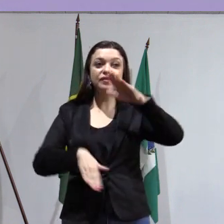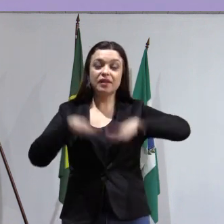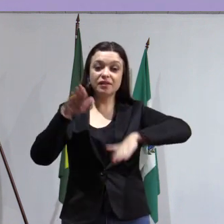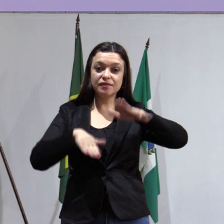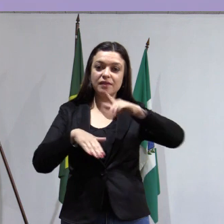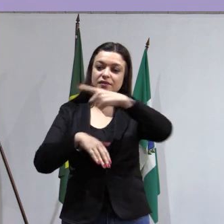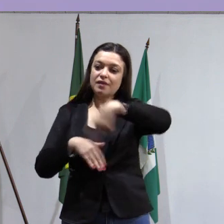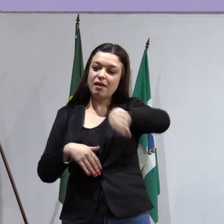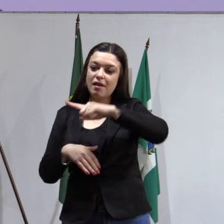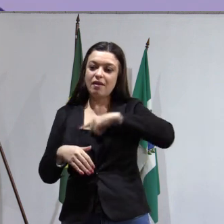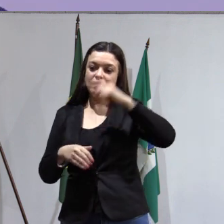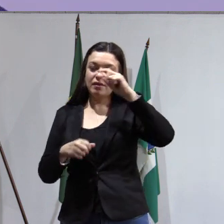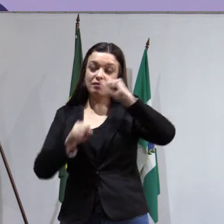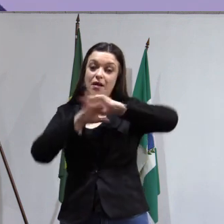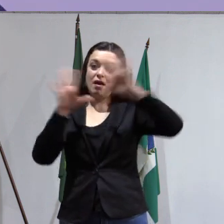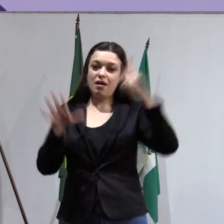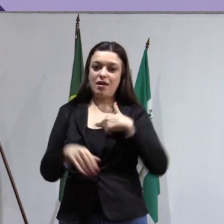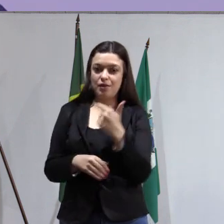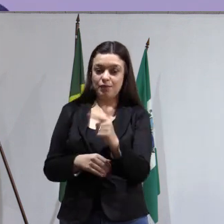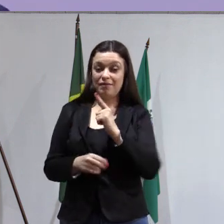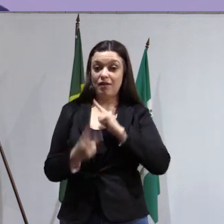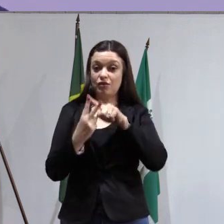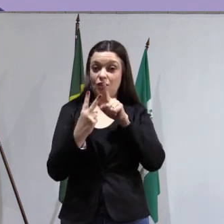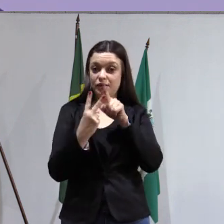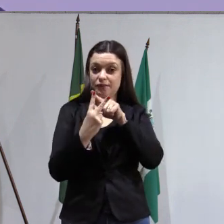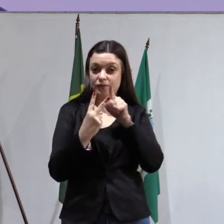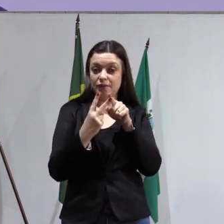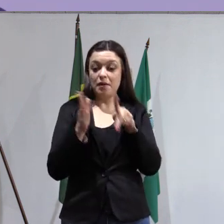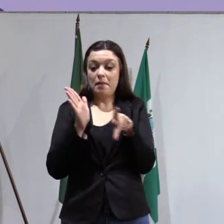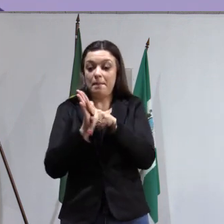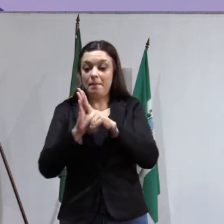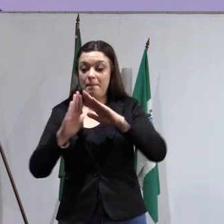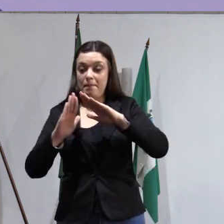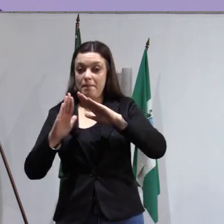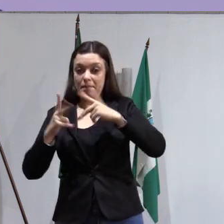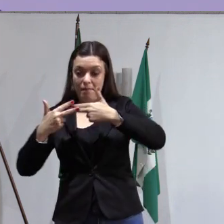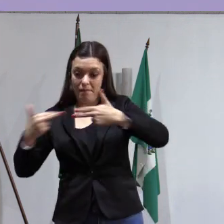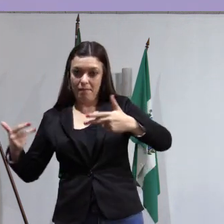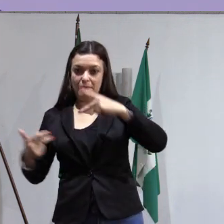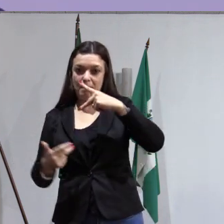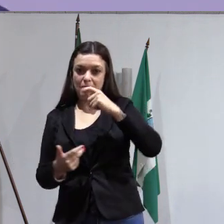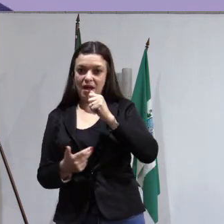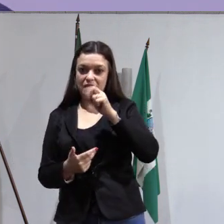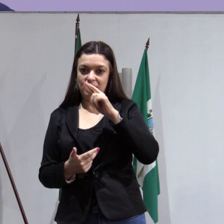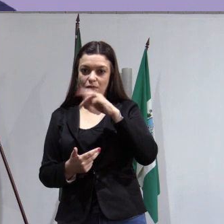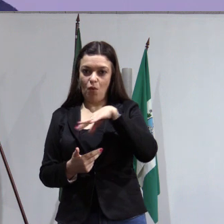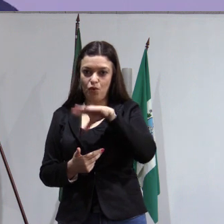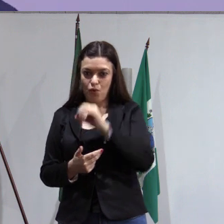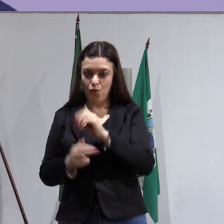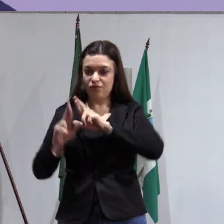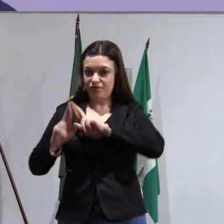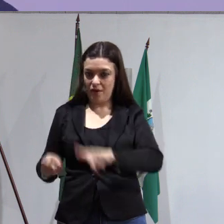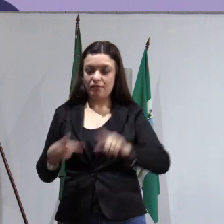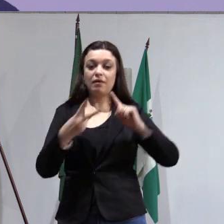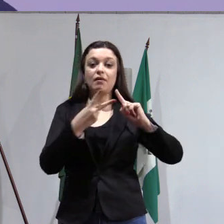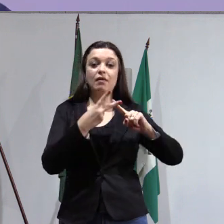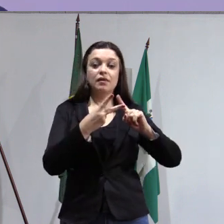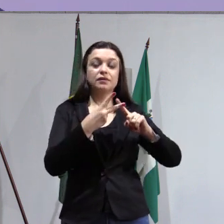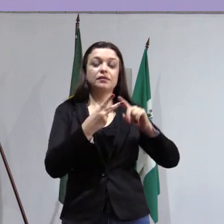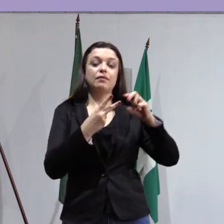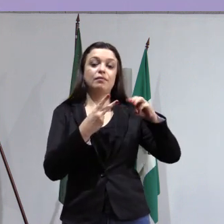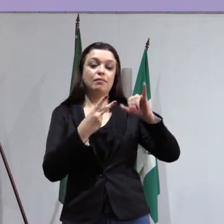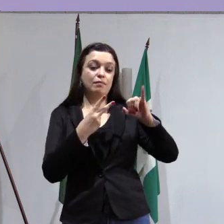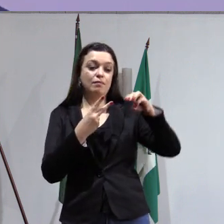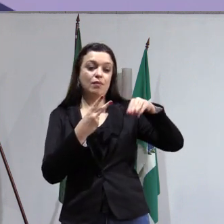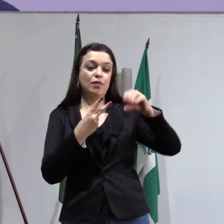fundo patrimonial e fala em fundo imobiliário. São duas coisas diferentes. Tá? O fundo patrimonial ele já tem uma legislação, o Marco